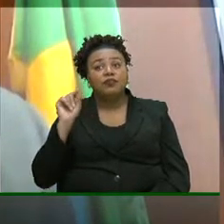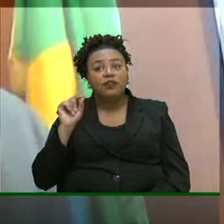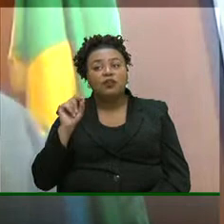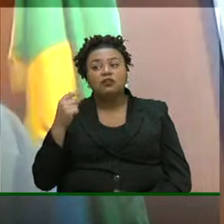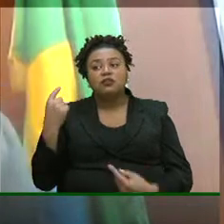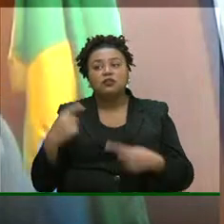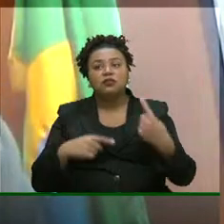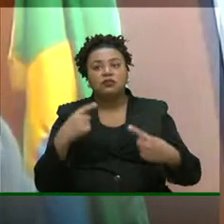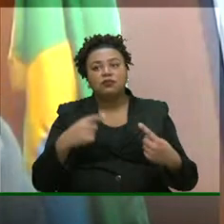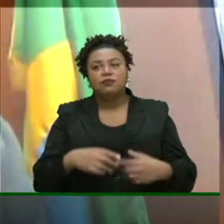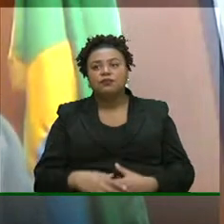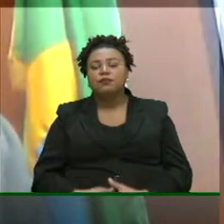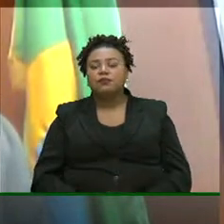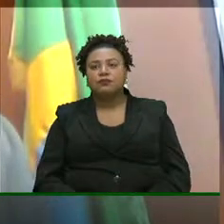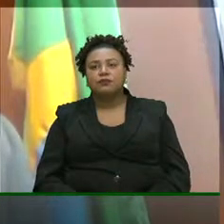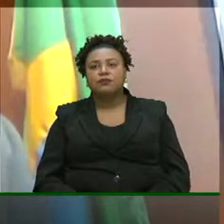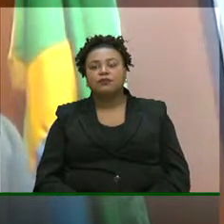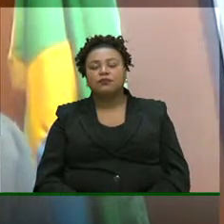das emendas.